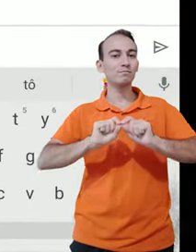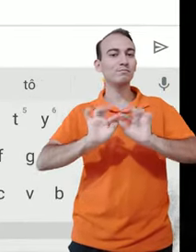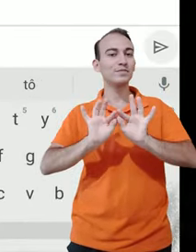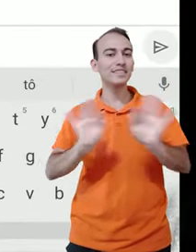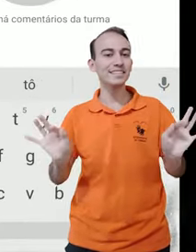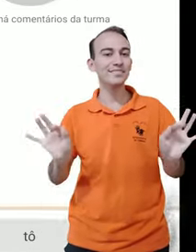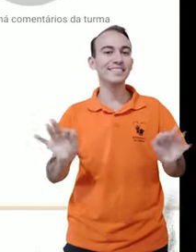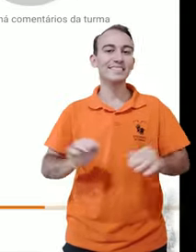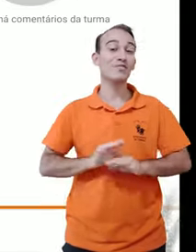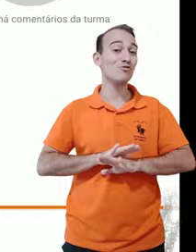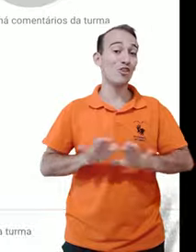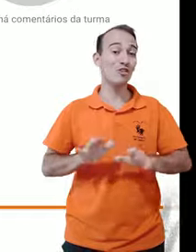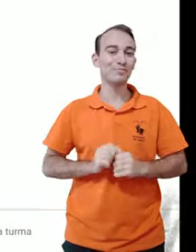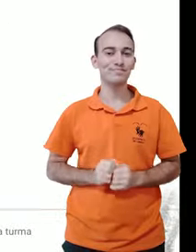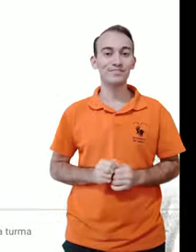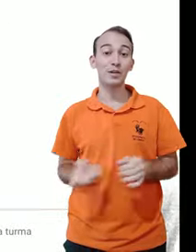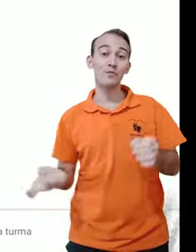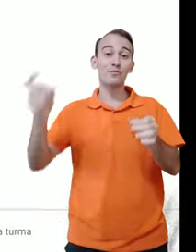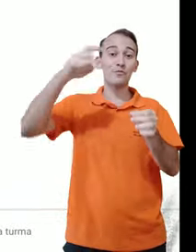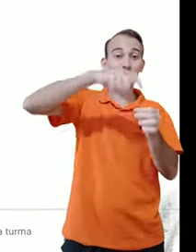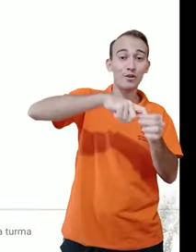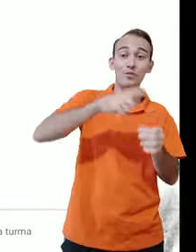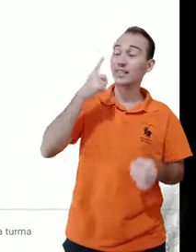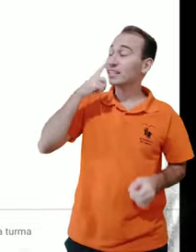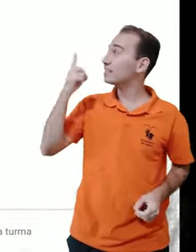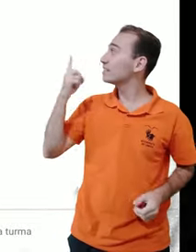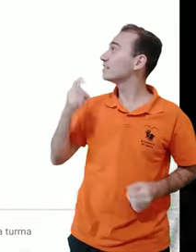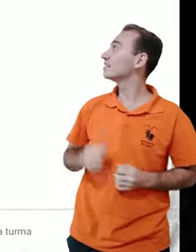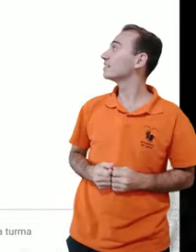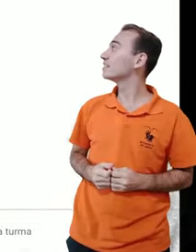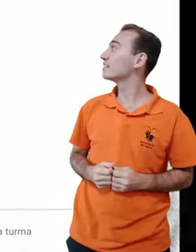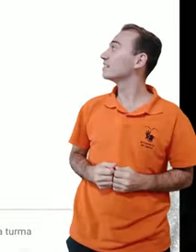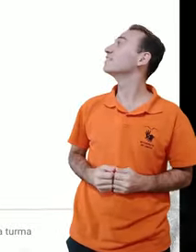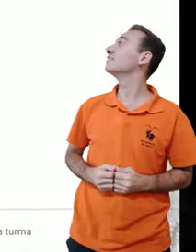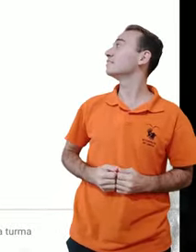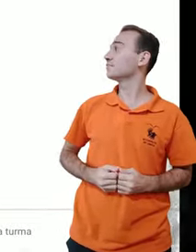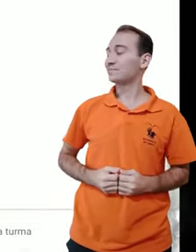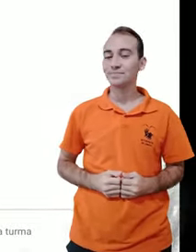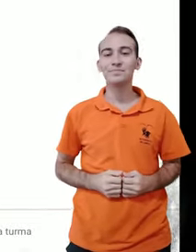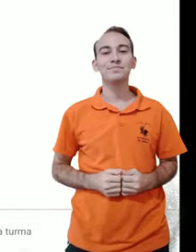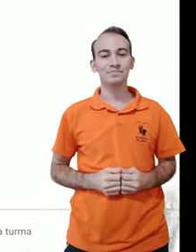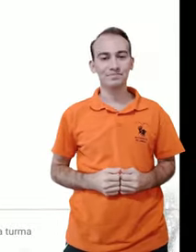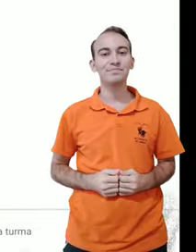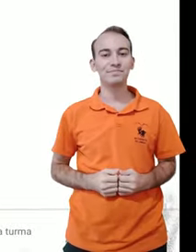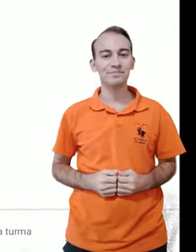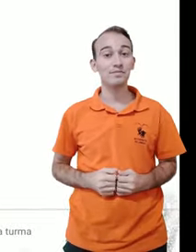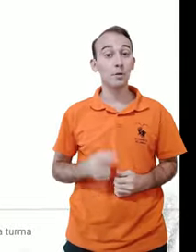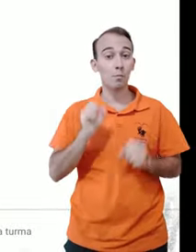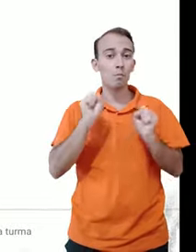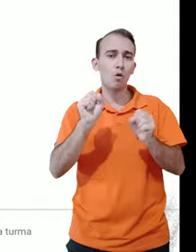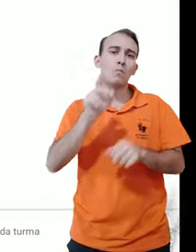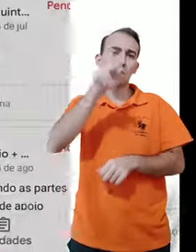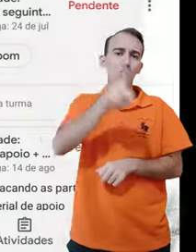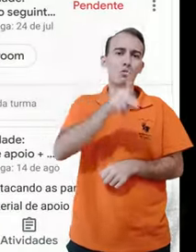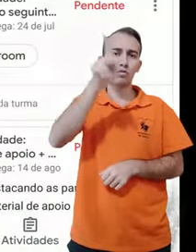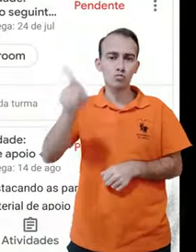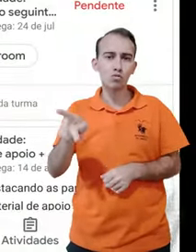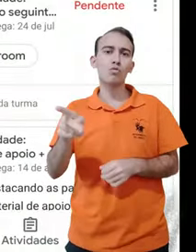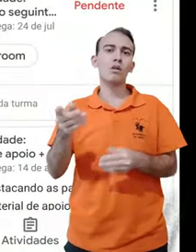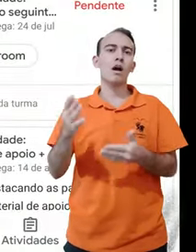clique no ícone inferior direito para postar para retornar ao mural Clique na seta no canto superior esquerdo